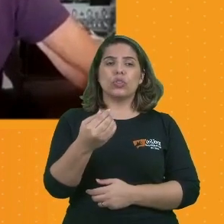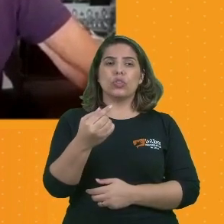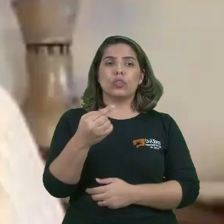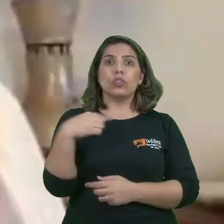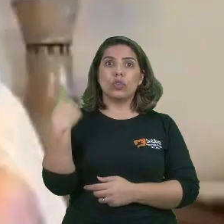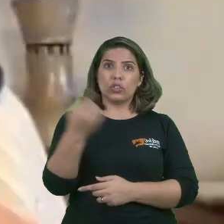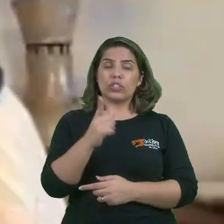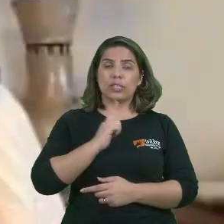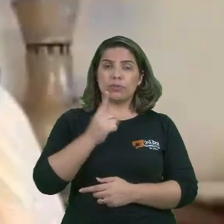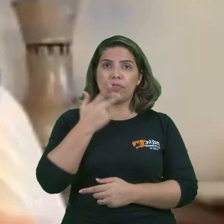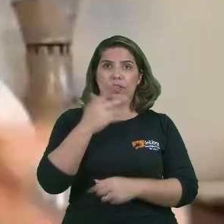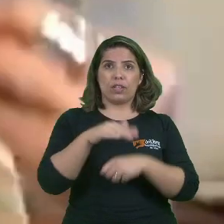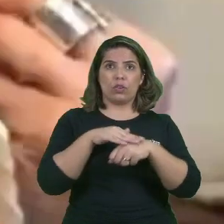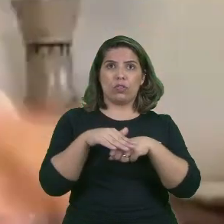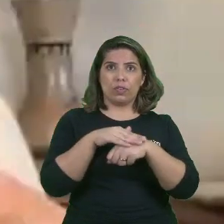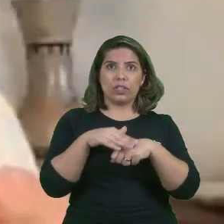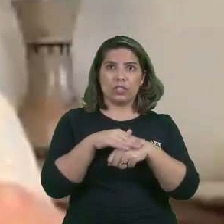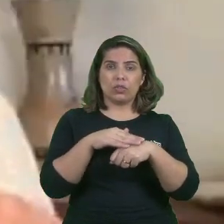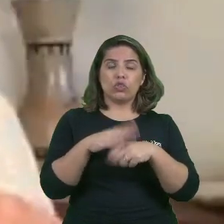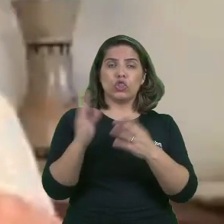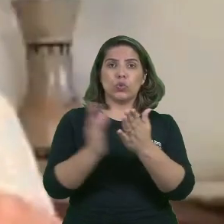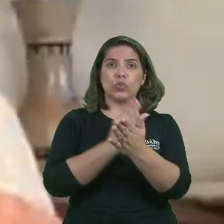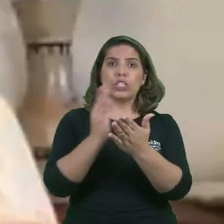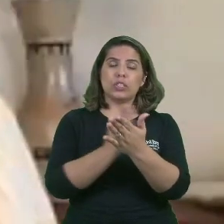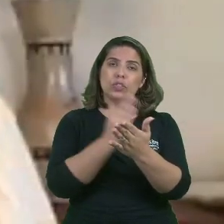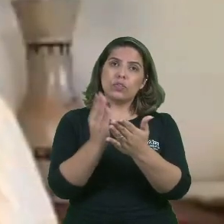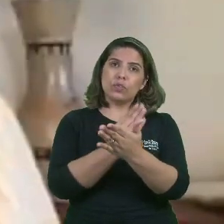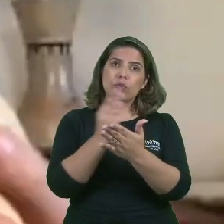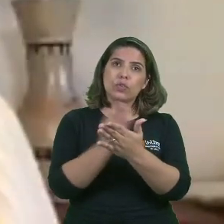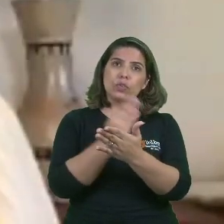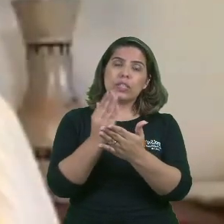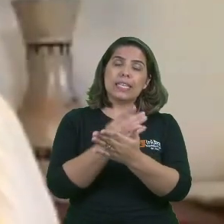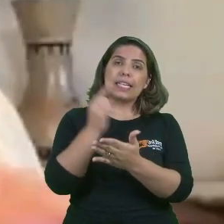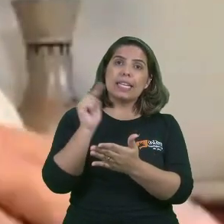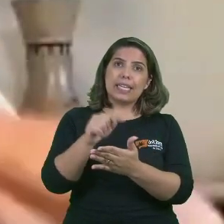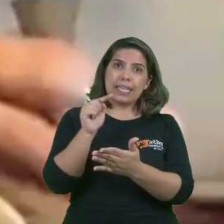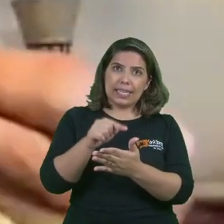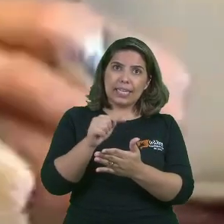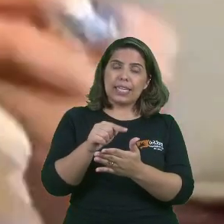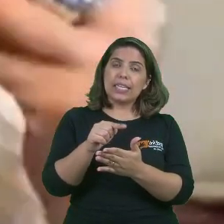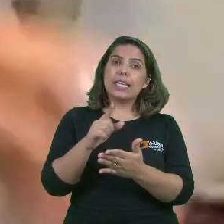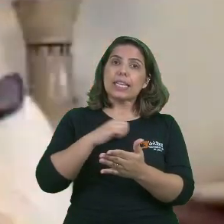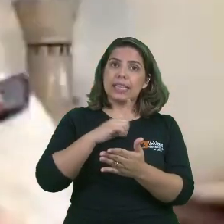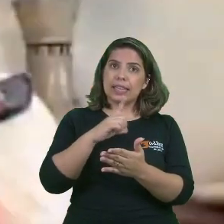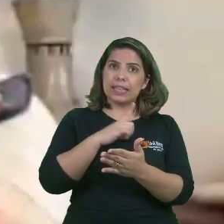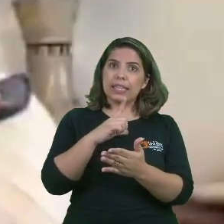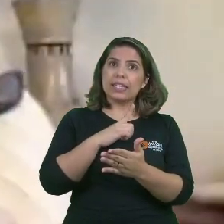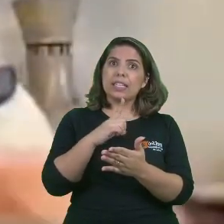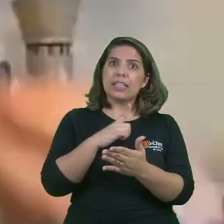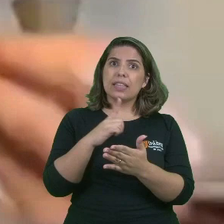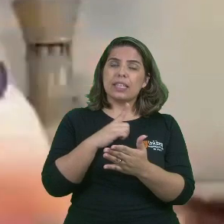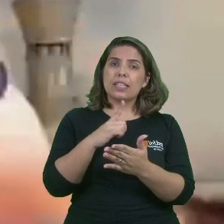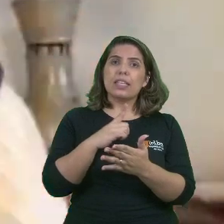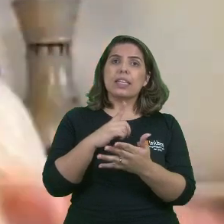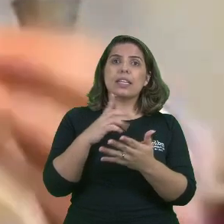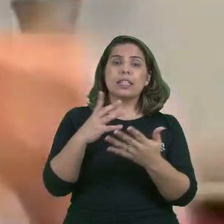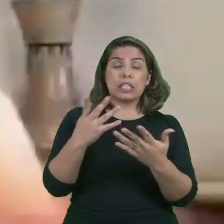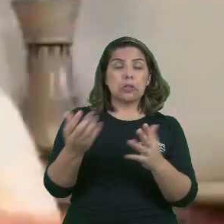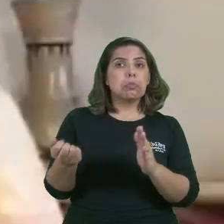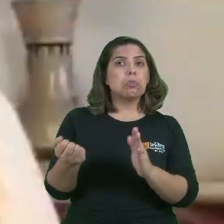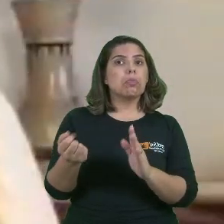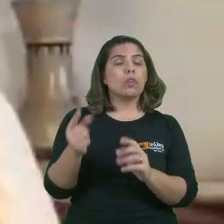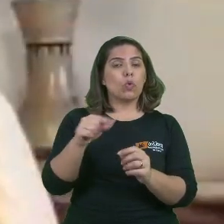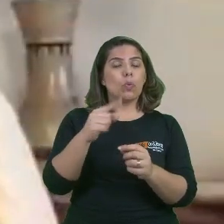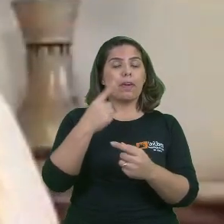nós estamos falando de um livro que ele ele ele tem uma marca ele marcou